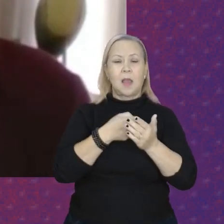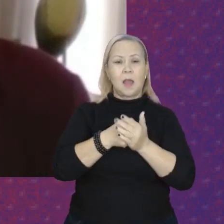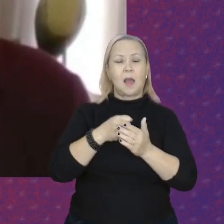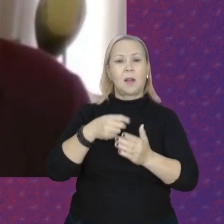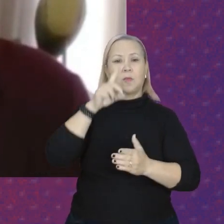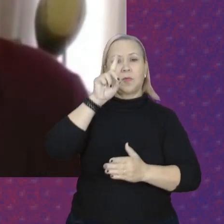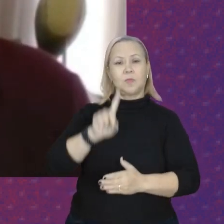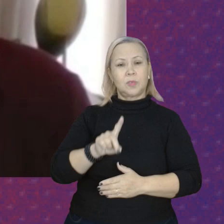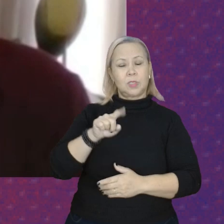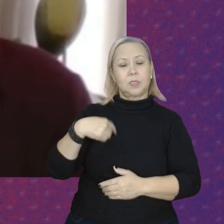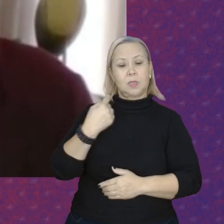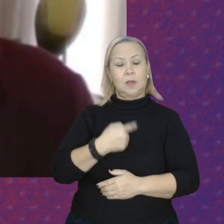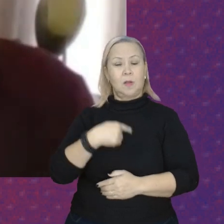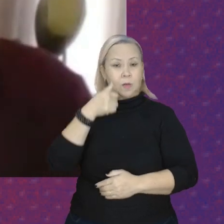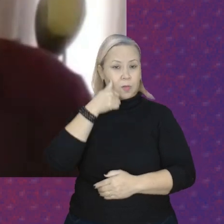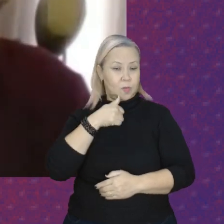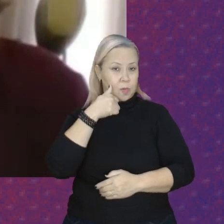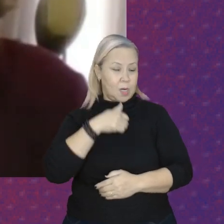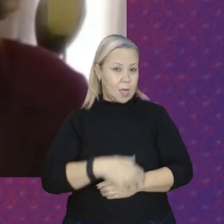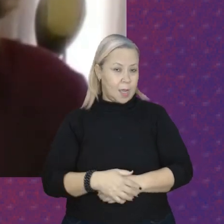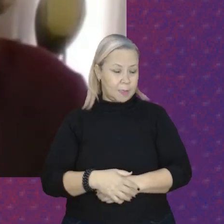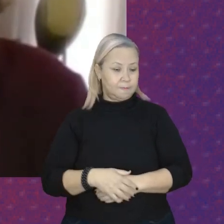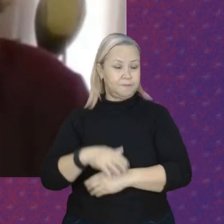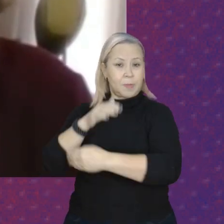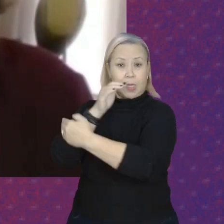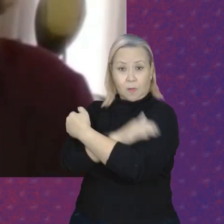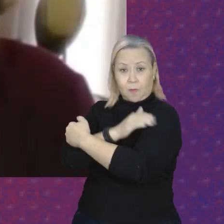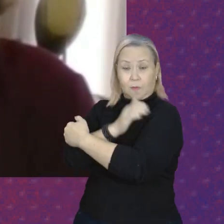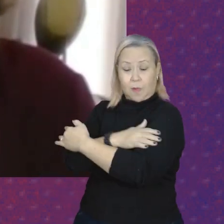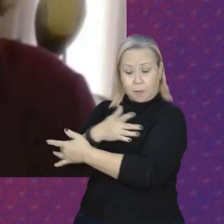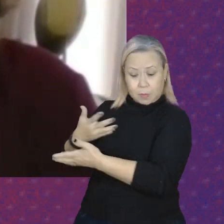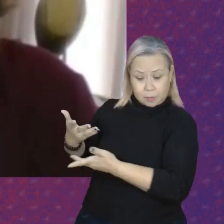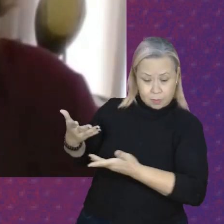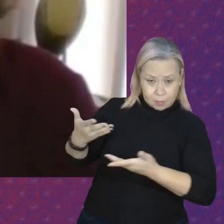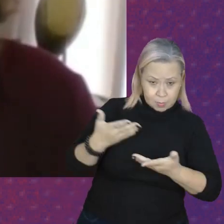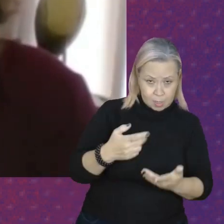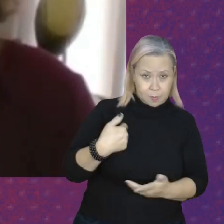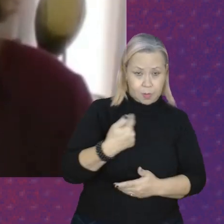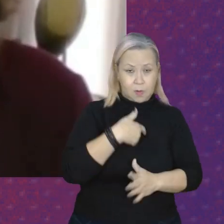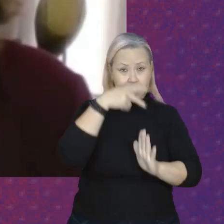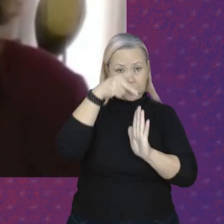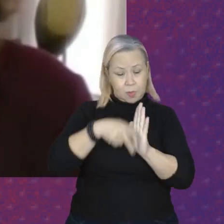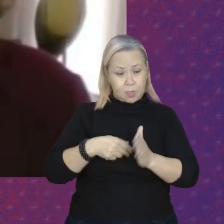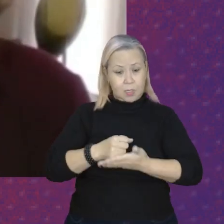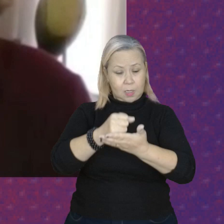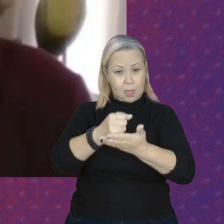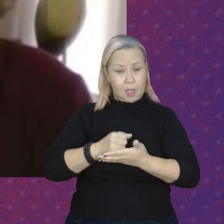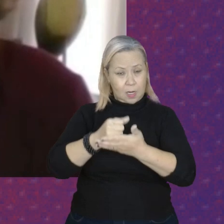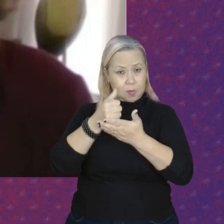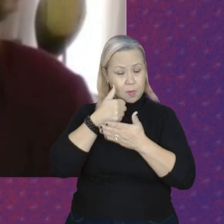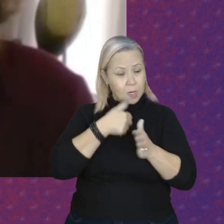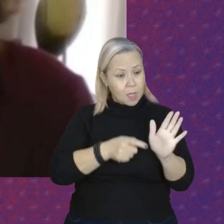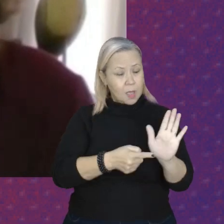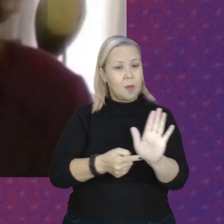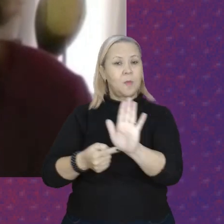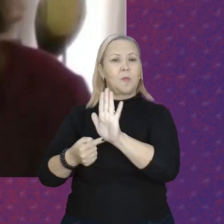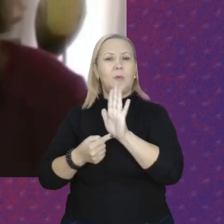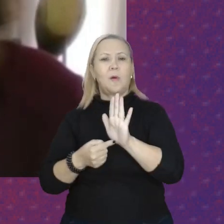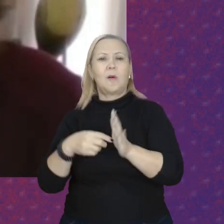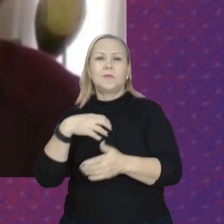de nós mulheres, que o feminismo traz e que esse projeto Elas por Elas revela de uma forma